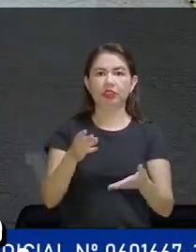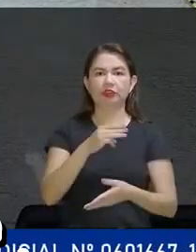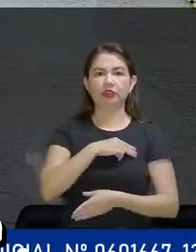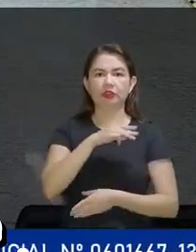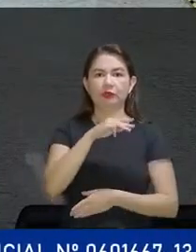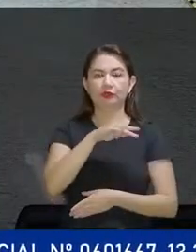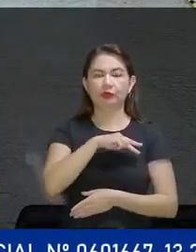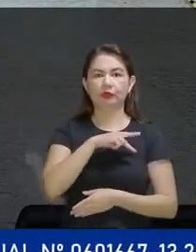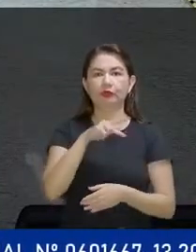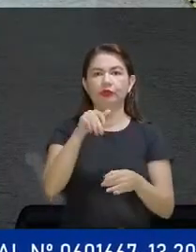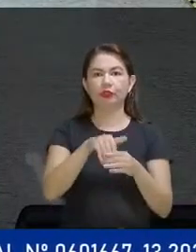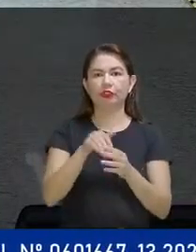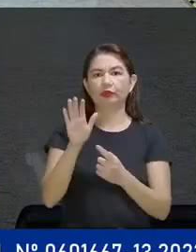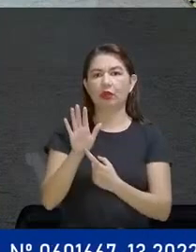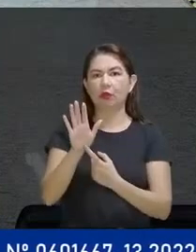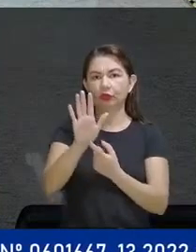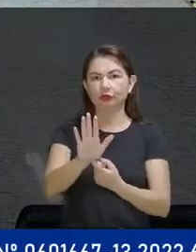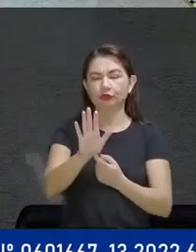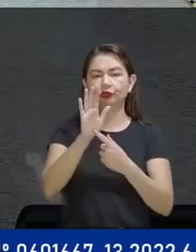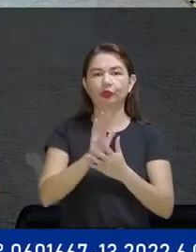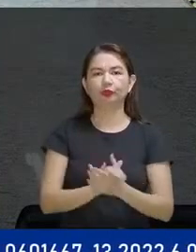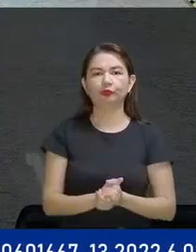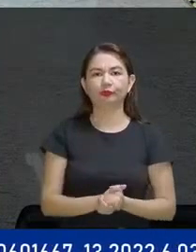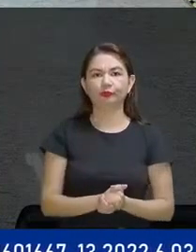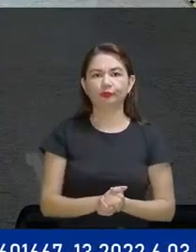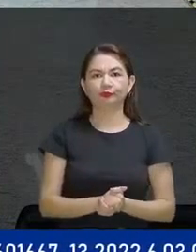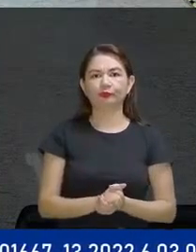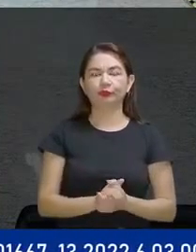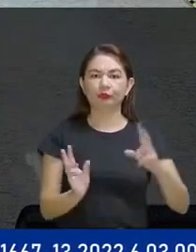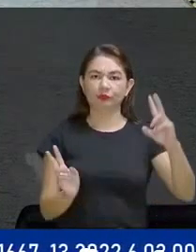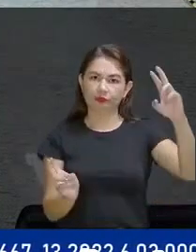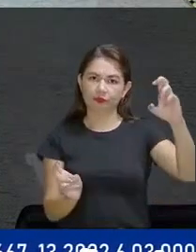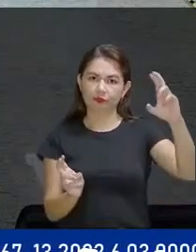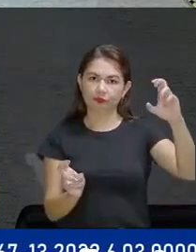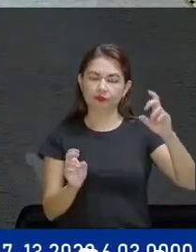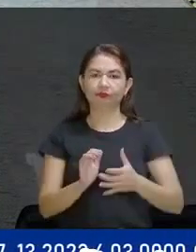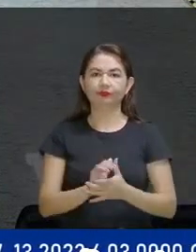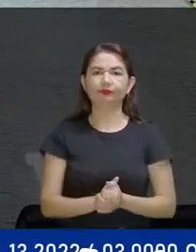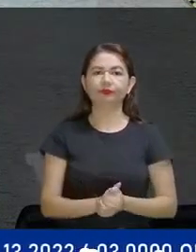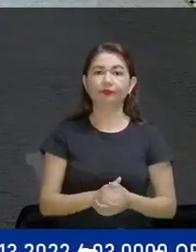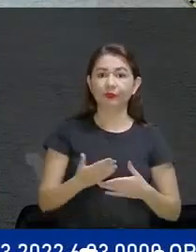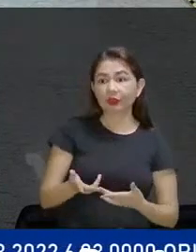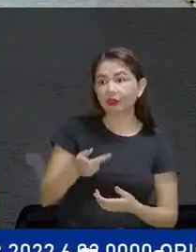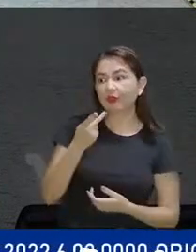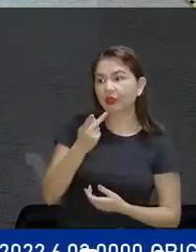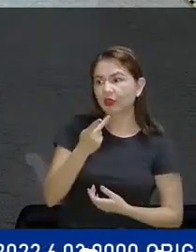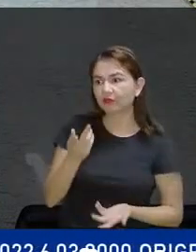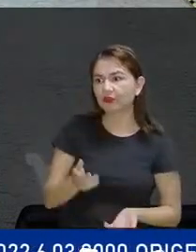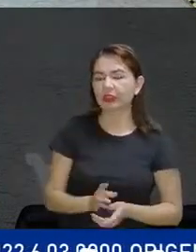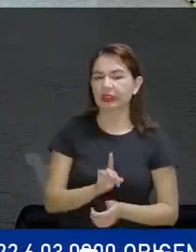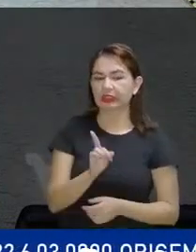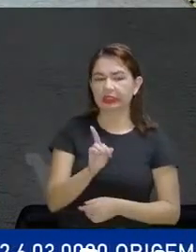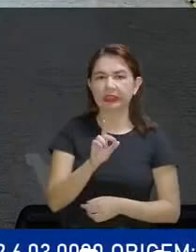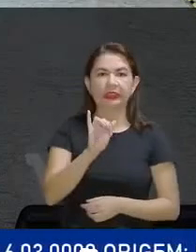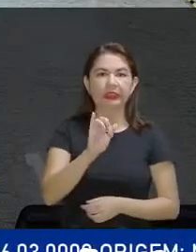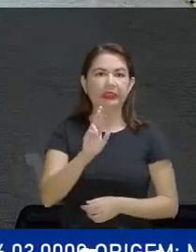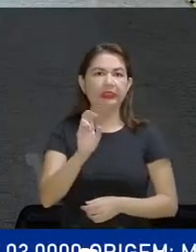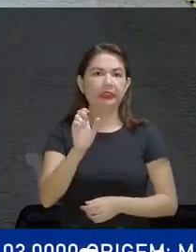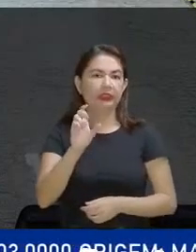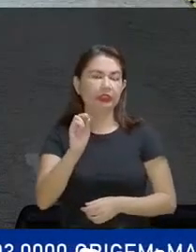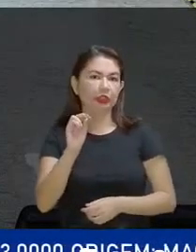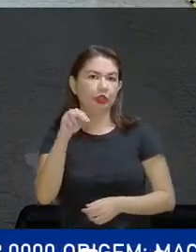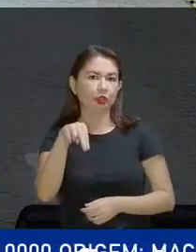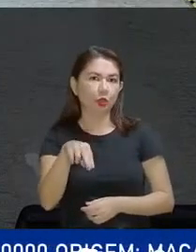Público Eleitoral. Eu vou ressaltar um dos diálogos. Como eu estava dizendo, ele, Irlon, saiu daqui